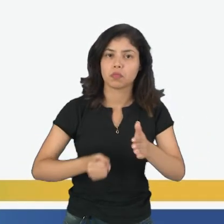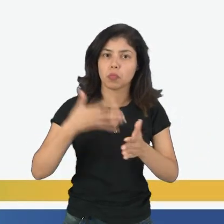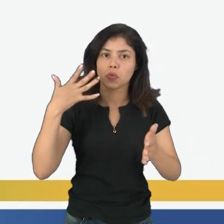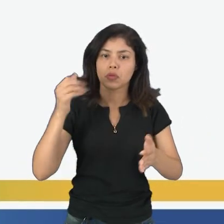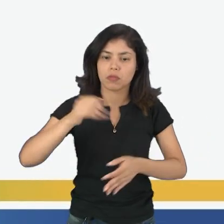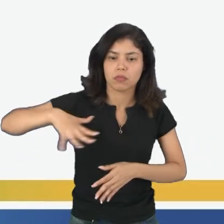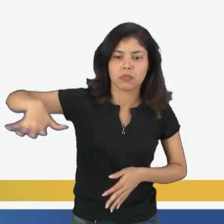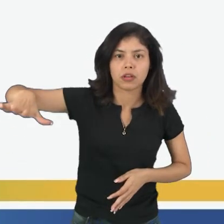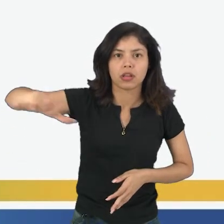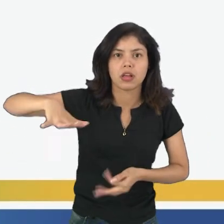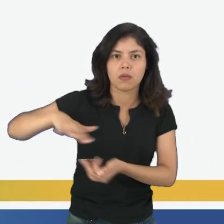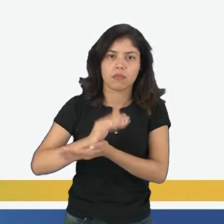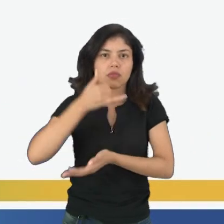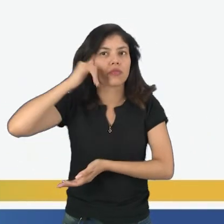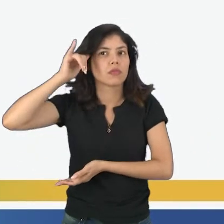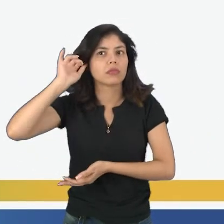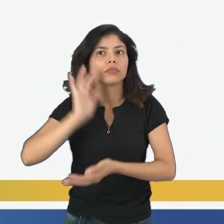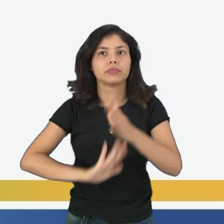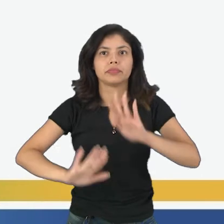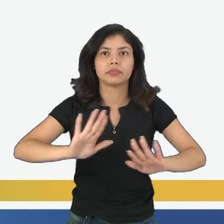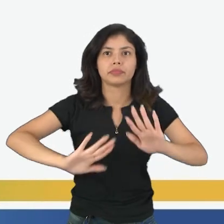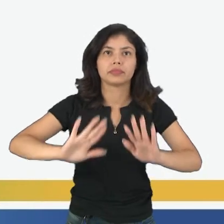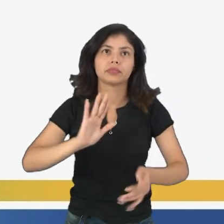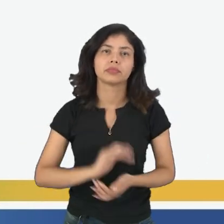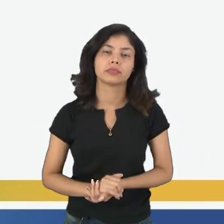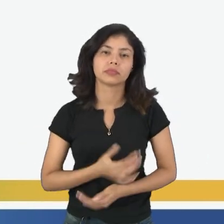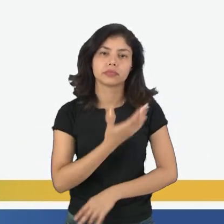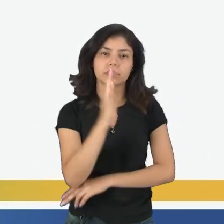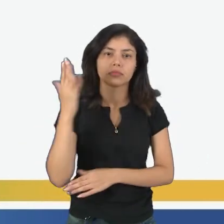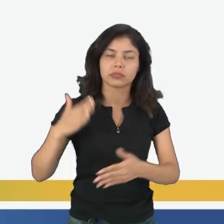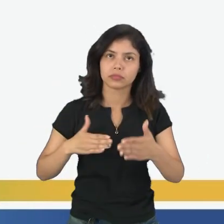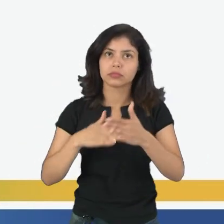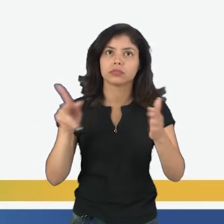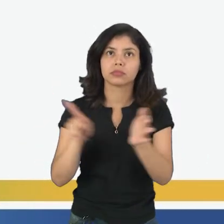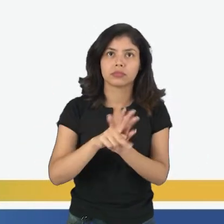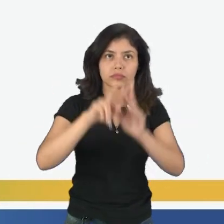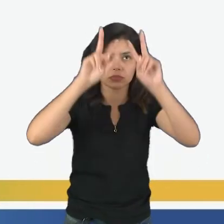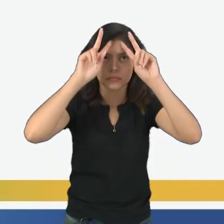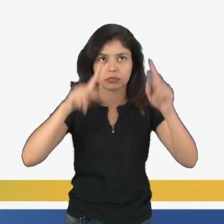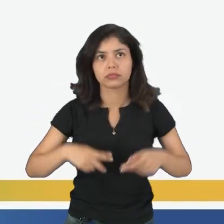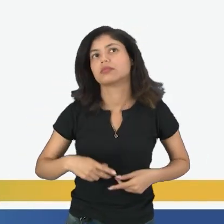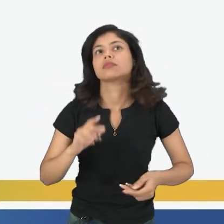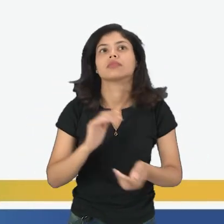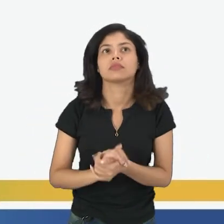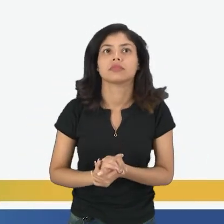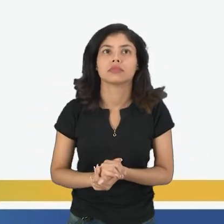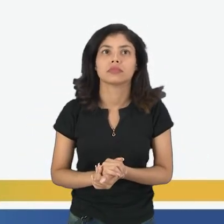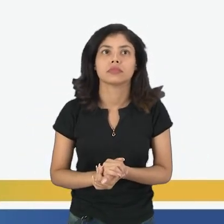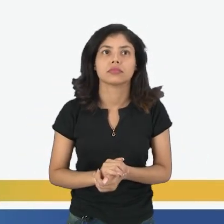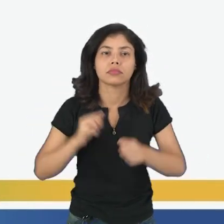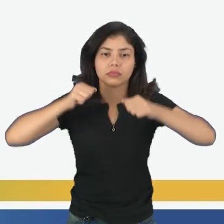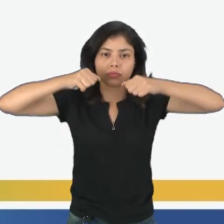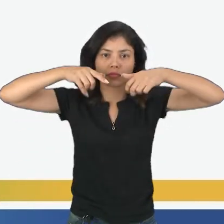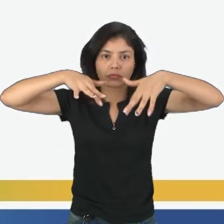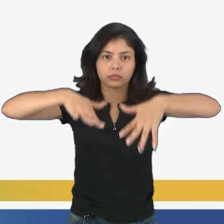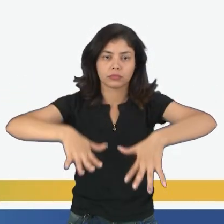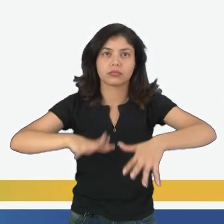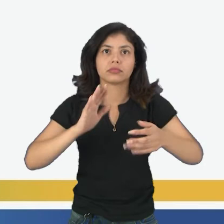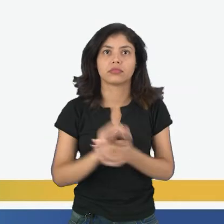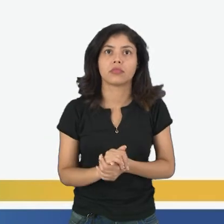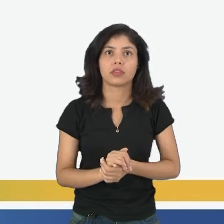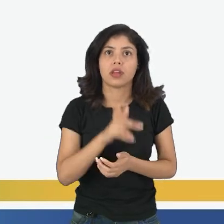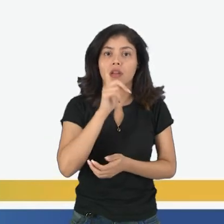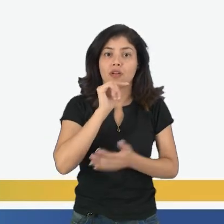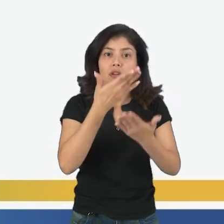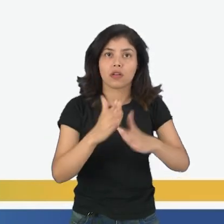também provoca impactos na natureza provocado pelo homem, a questão das represas para as hidrelétricas,